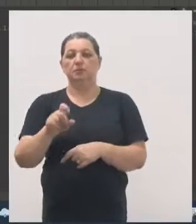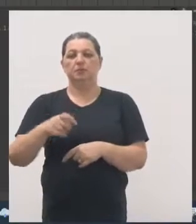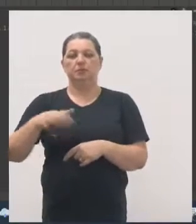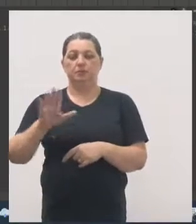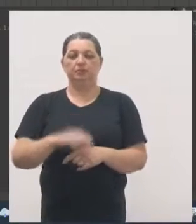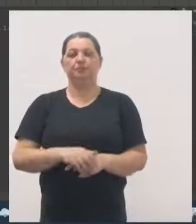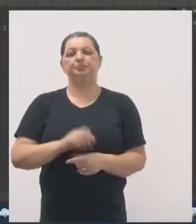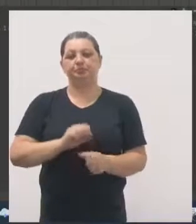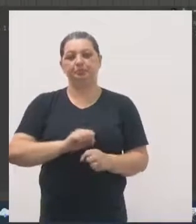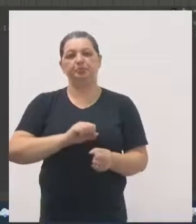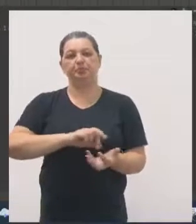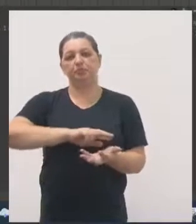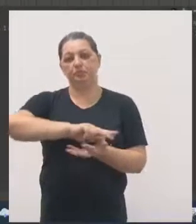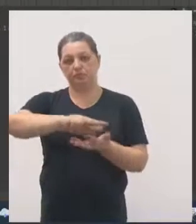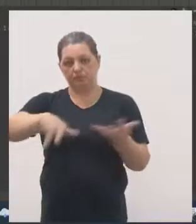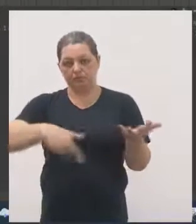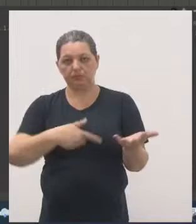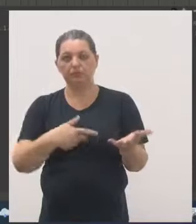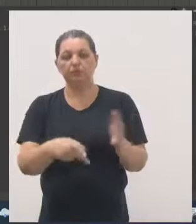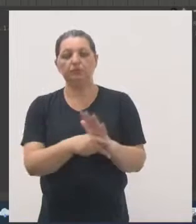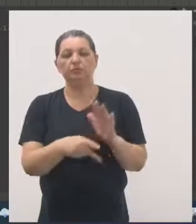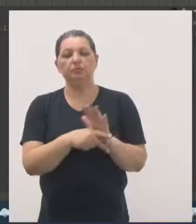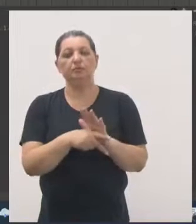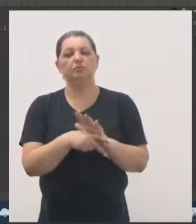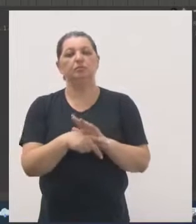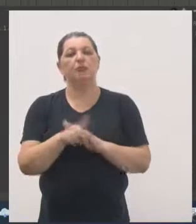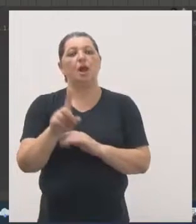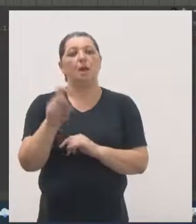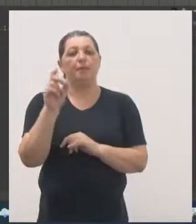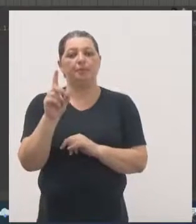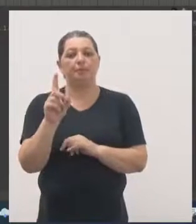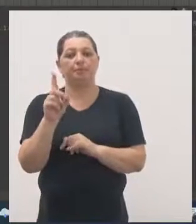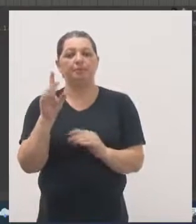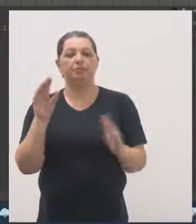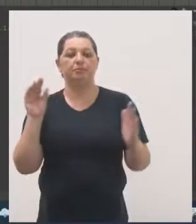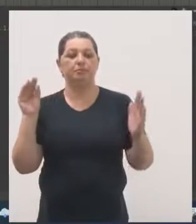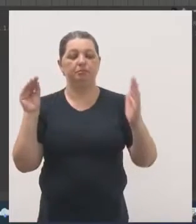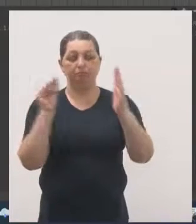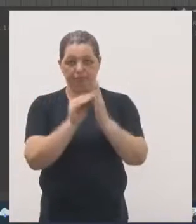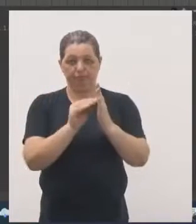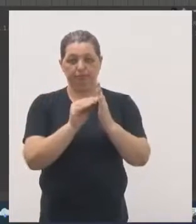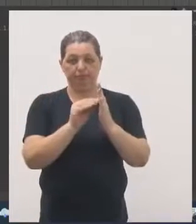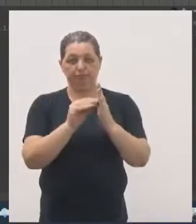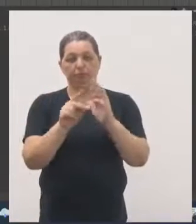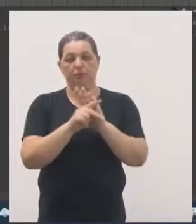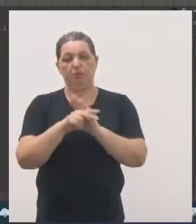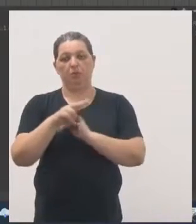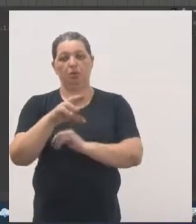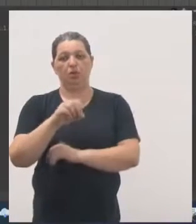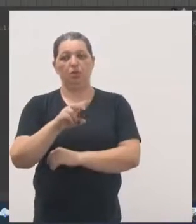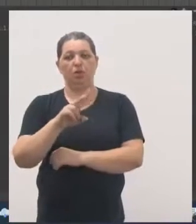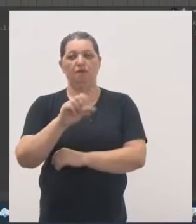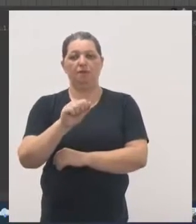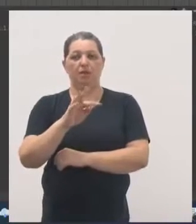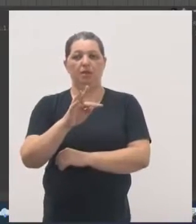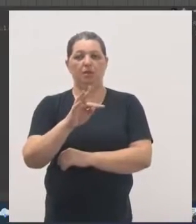você pode clicar com o botão direito e inserir nova track, certo? E à